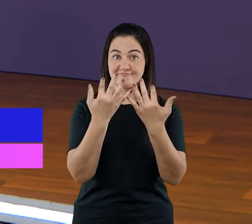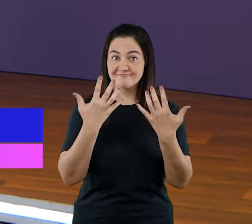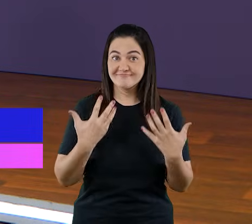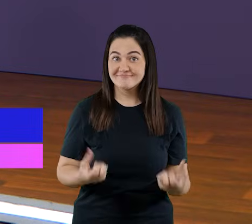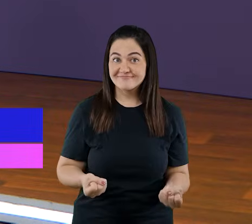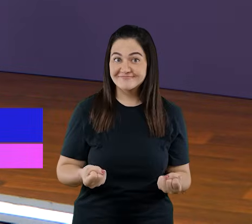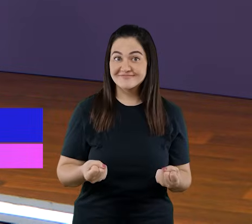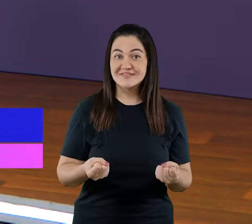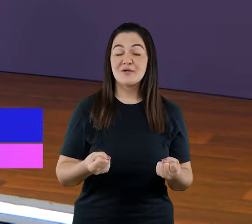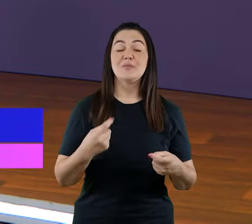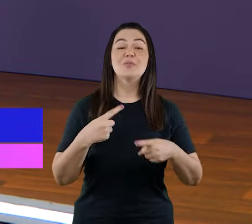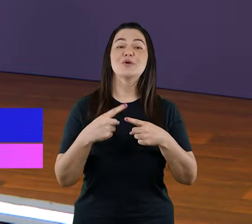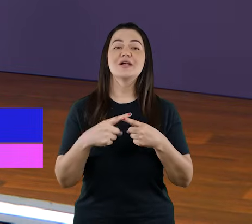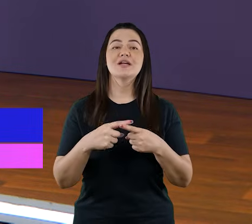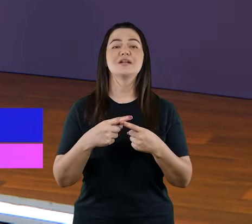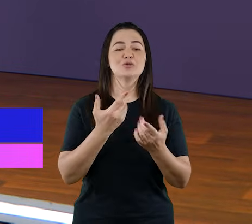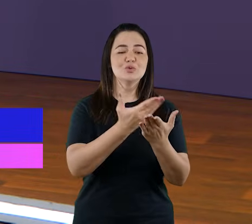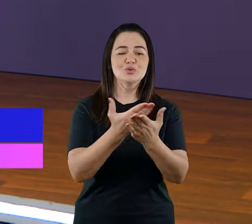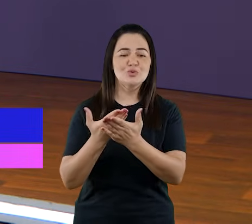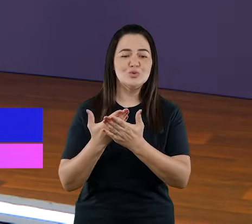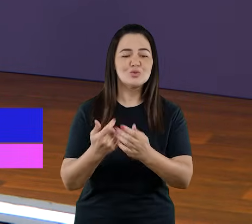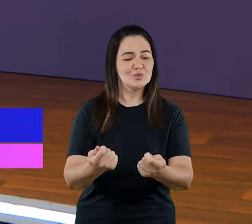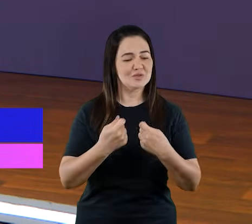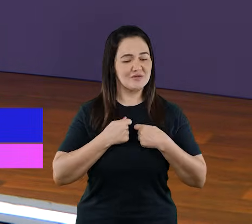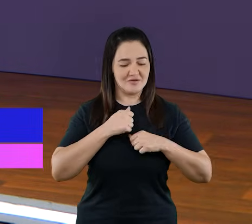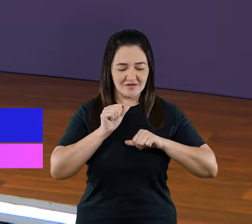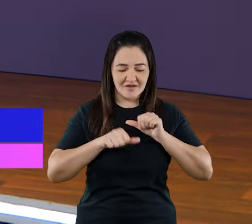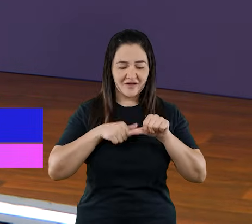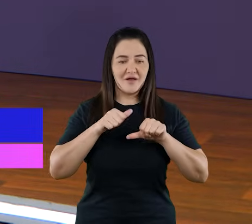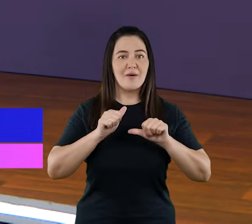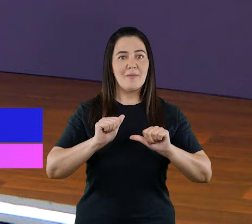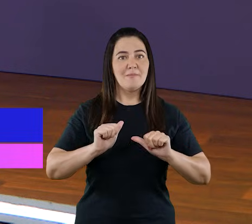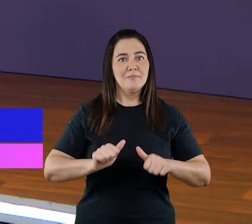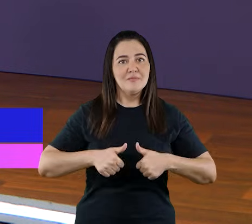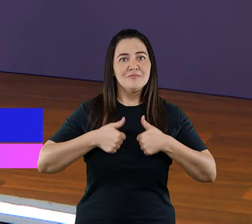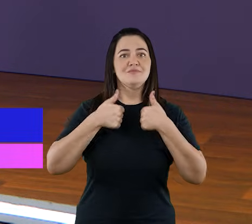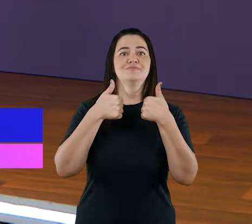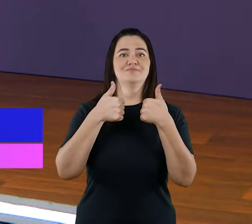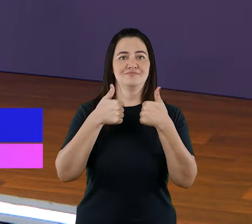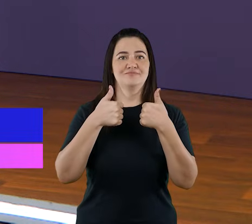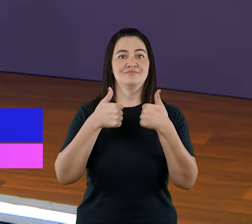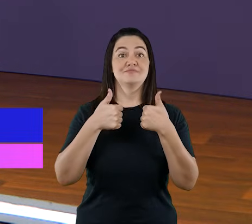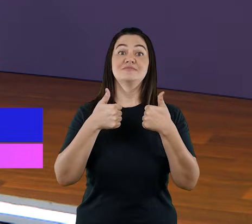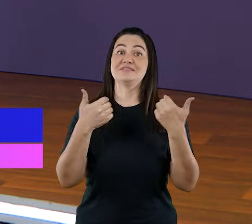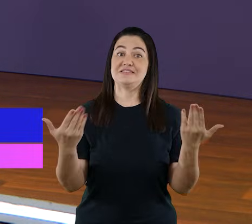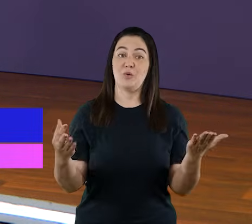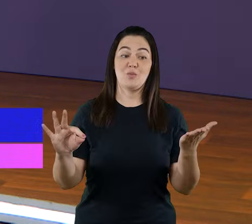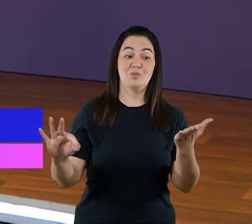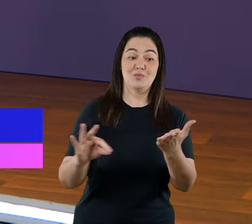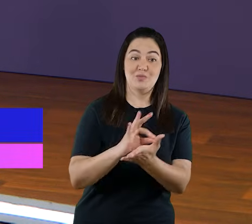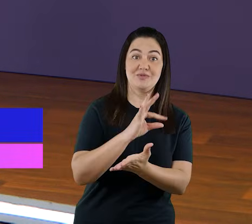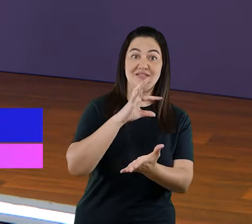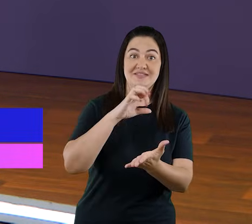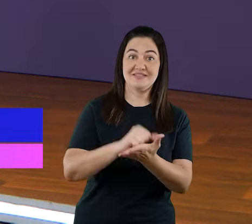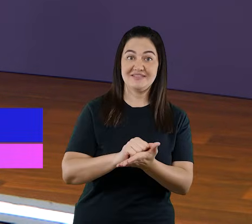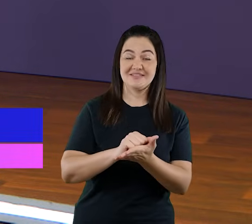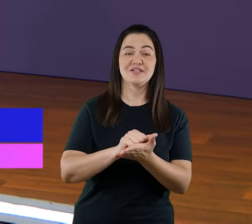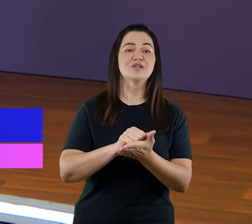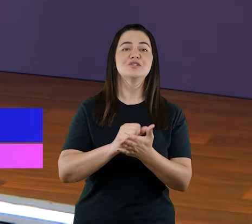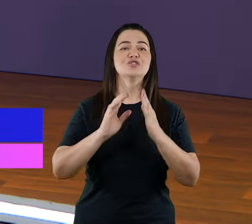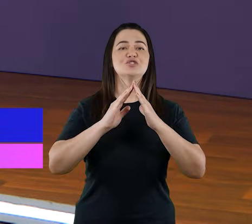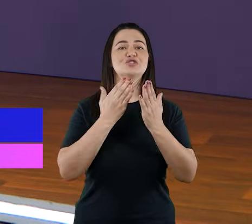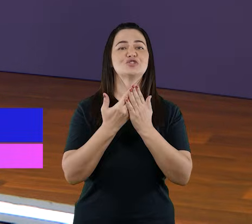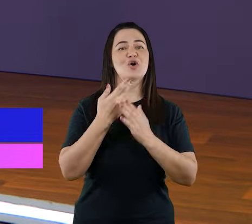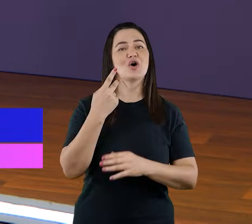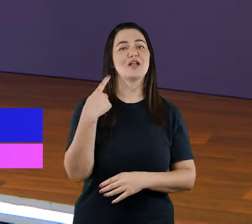um passo de fé para que as transformações comecem a acontecer na sua história. E entrar para a escola bíblica é